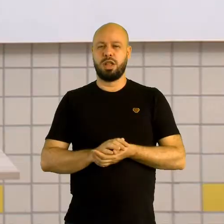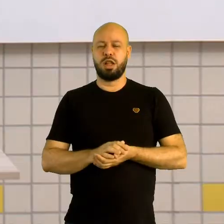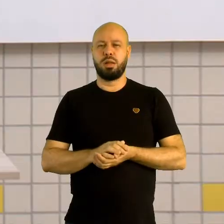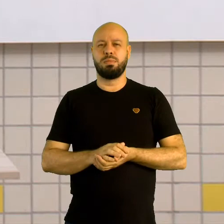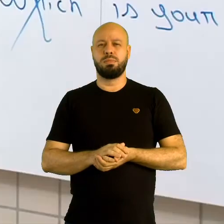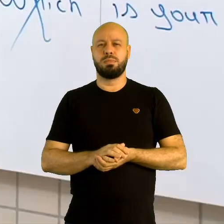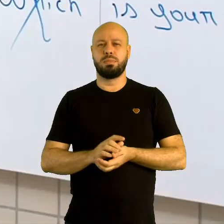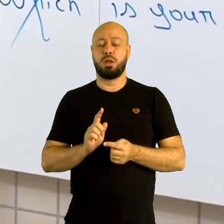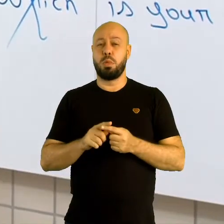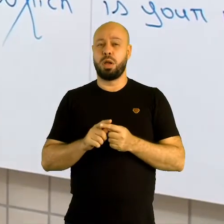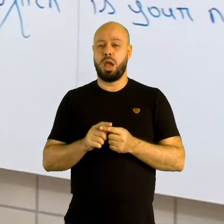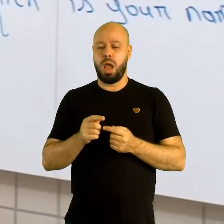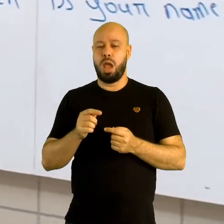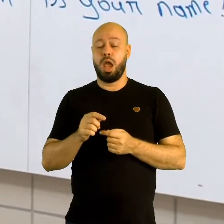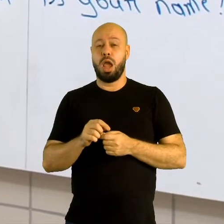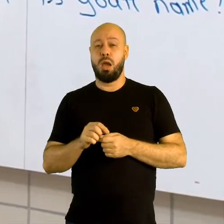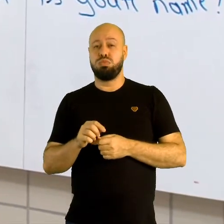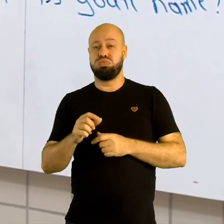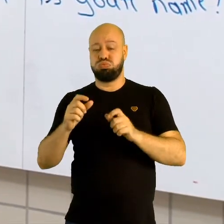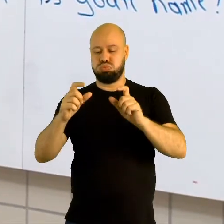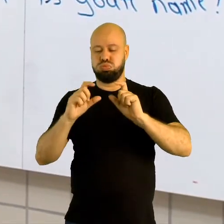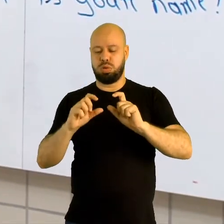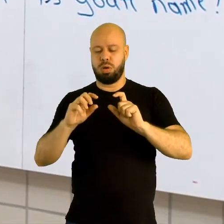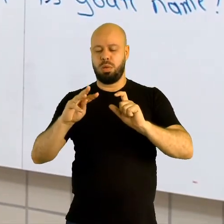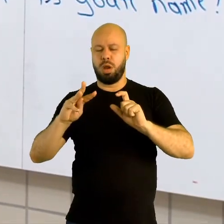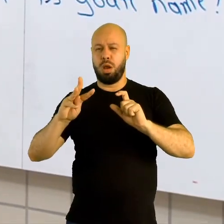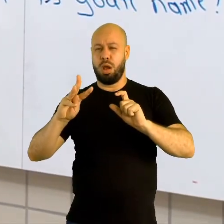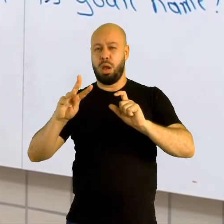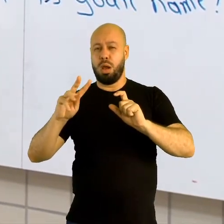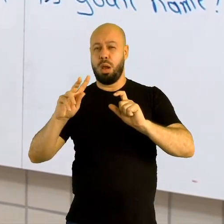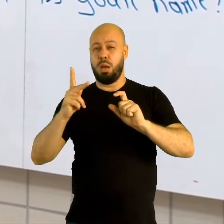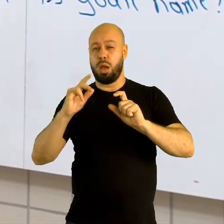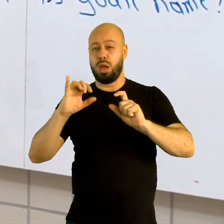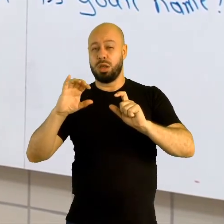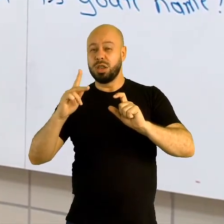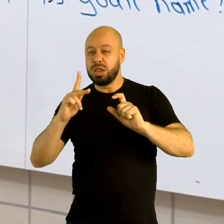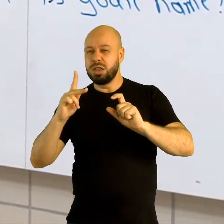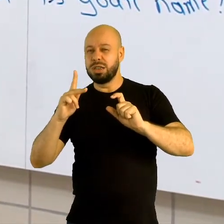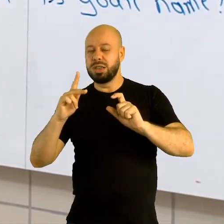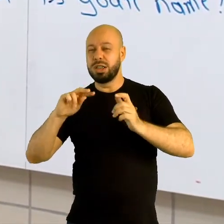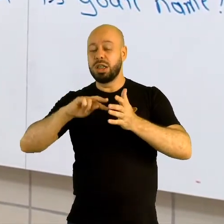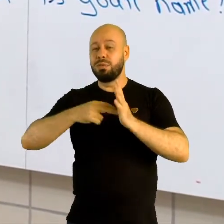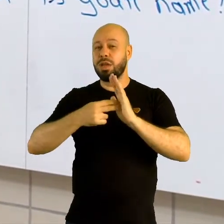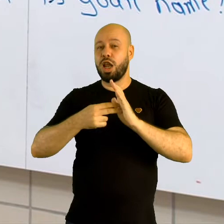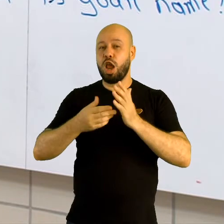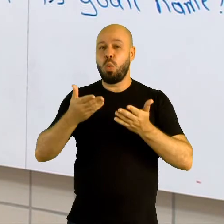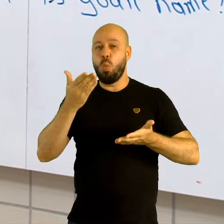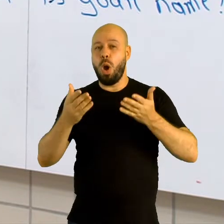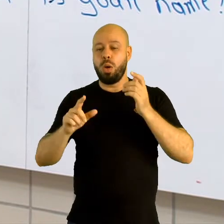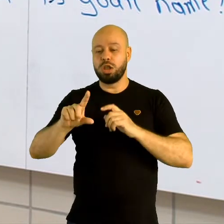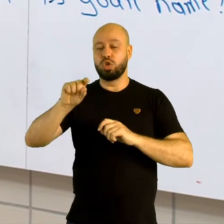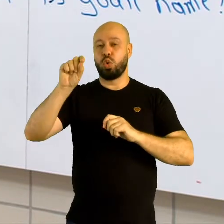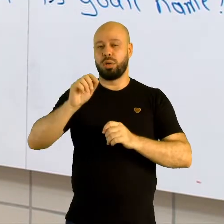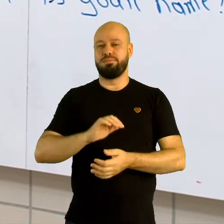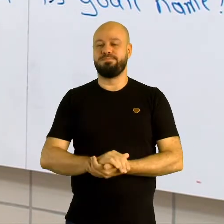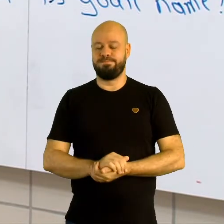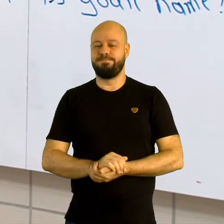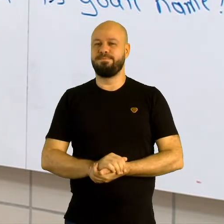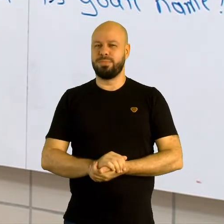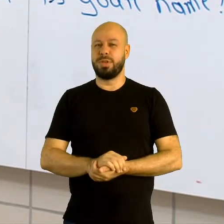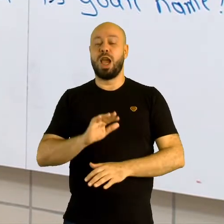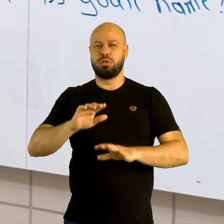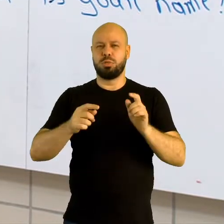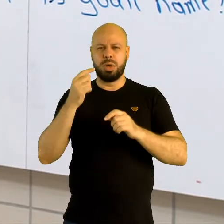Então, pessoal, este foi o exemplo, né, do which e what, que gera realmente essa dúvida, mas